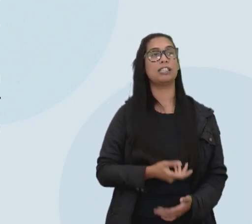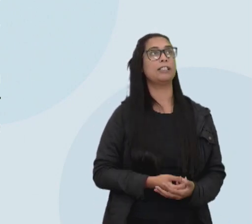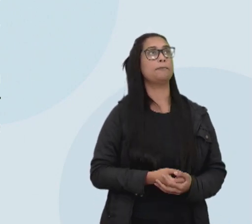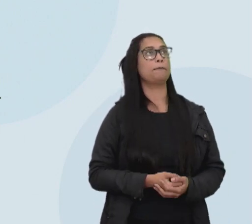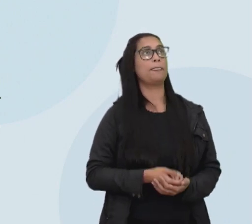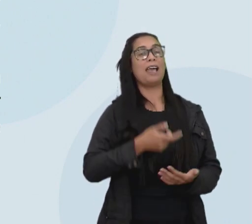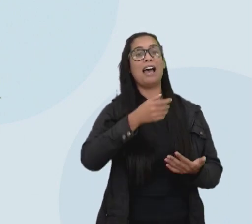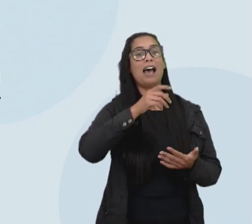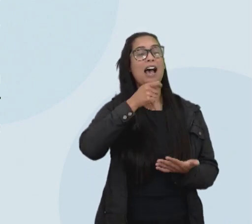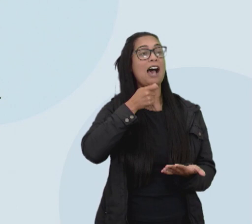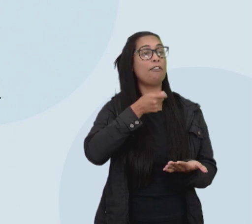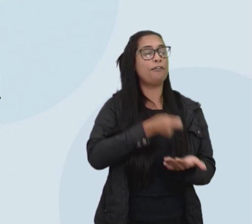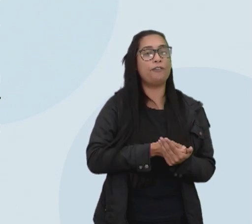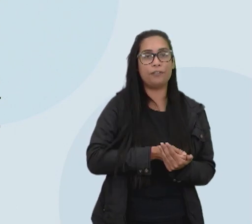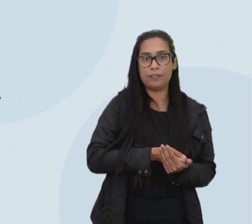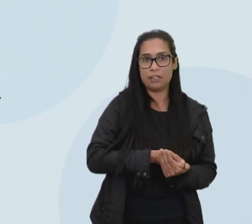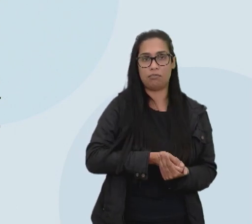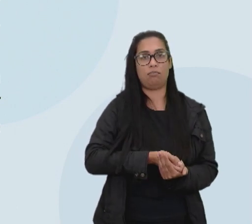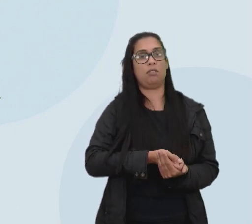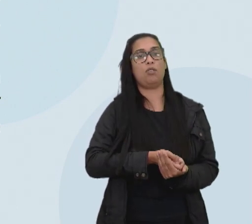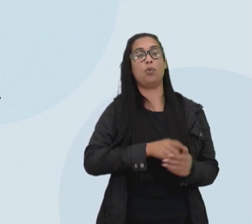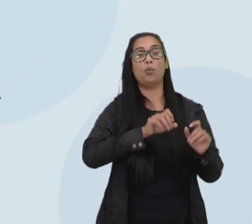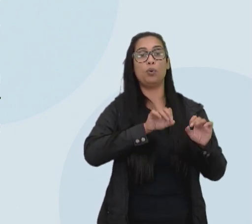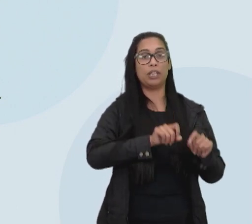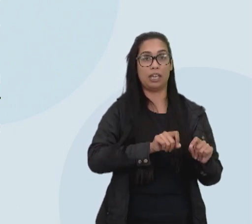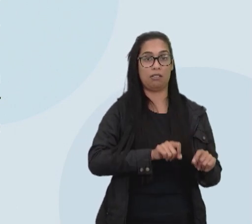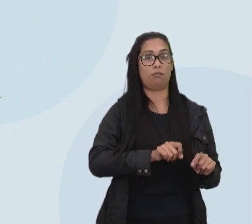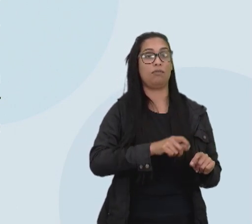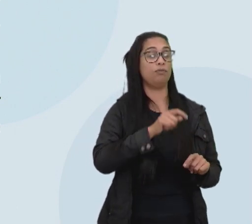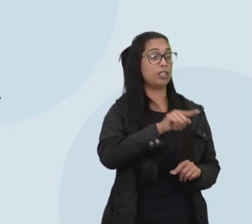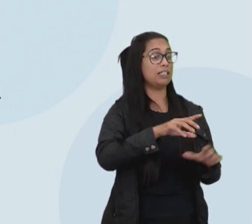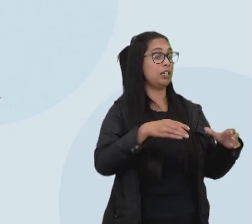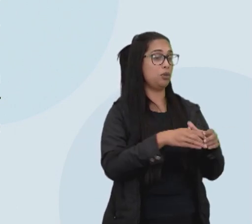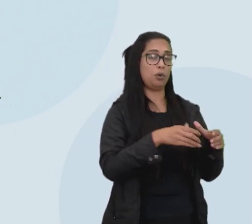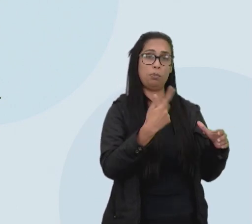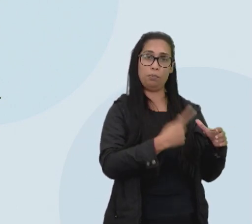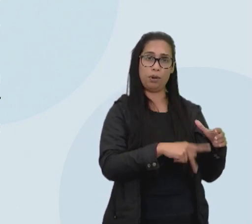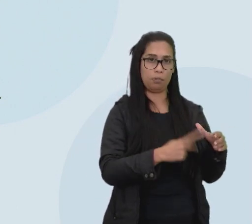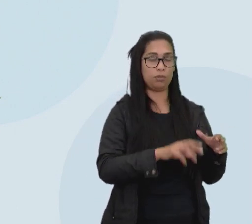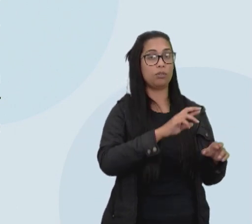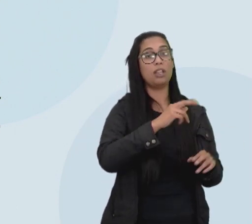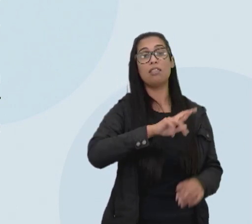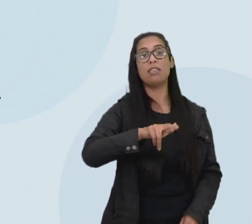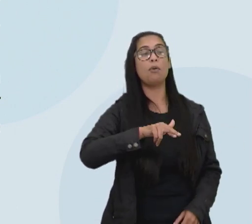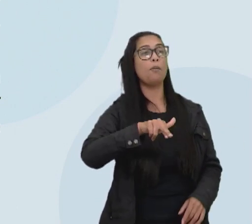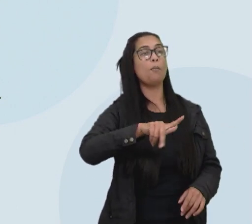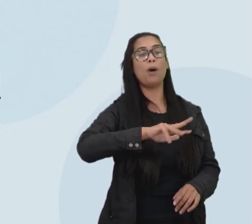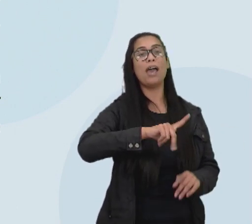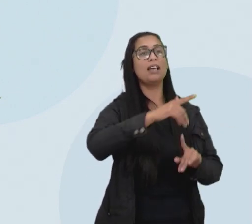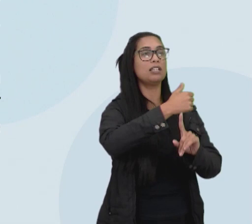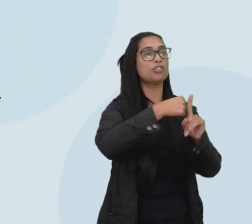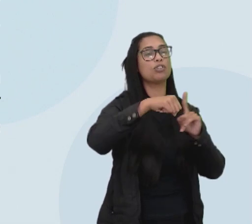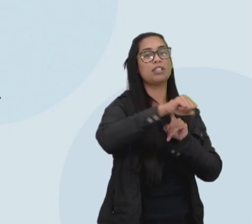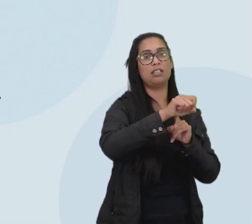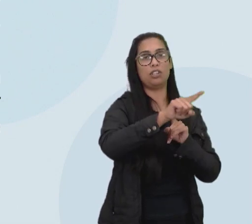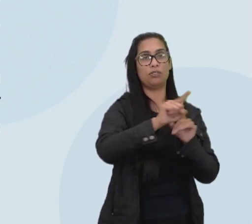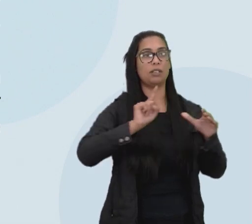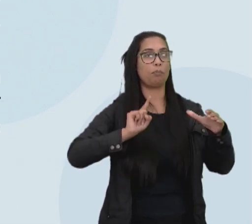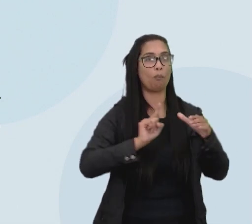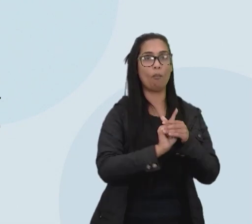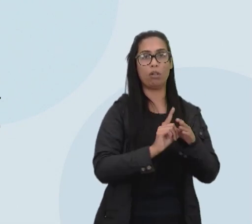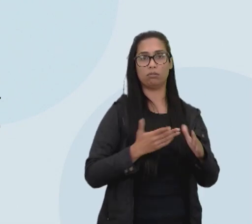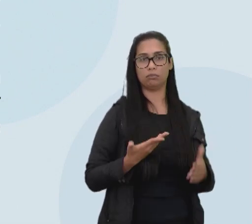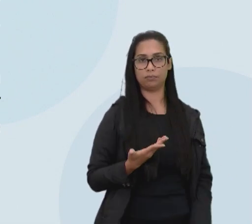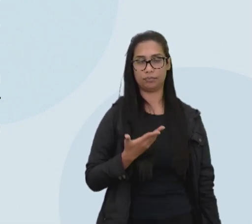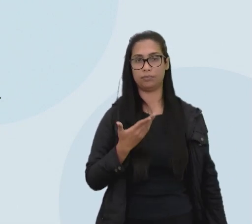amplo. Então, assim, eu não estou dizendo que você não é da sociedade. Eu não estou dizendo que você, sei lá, não é inglês, por